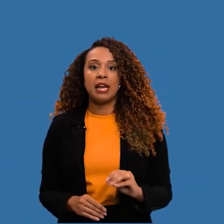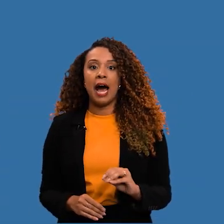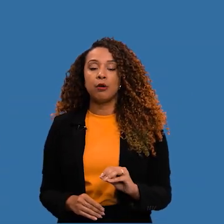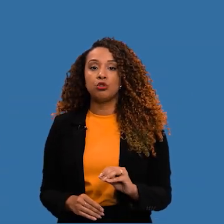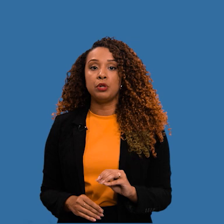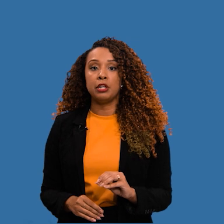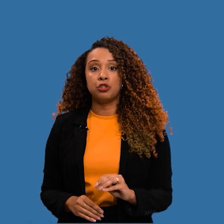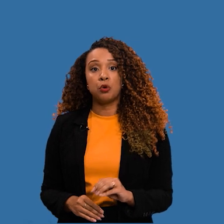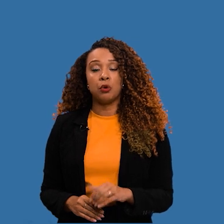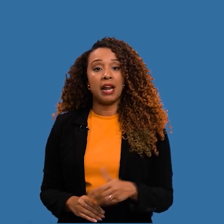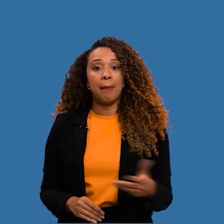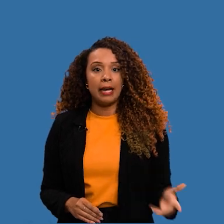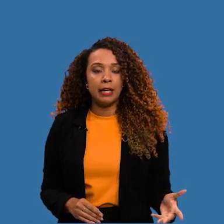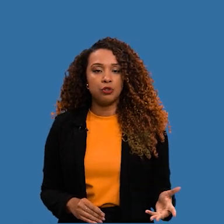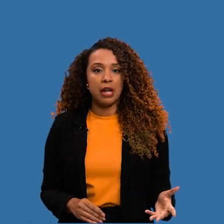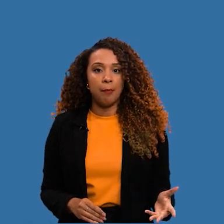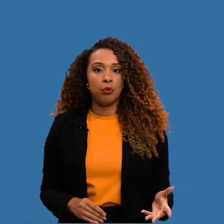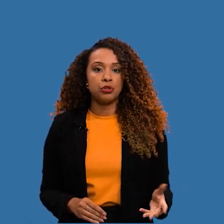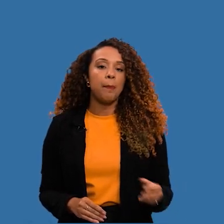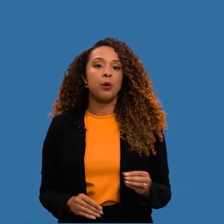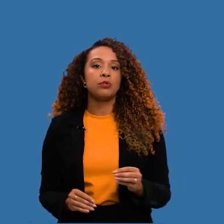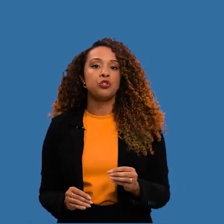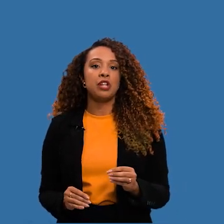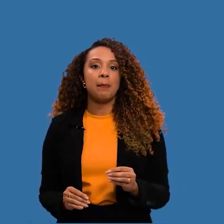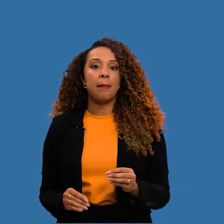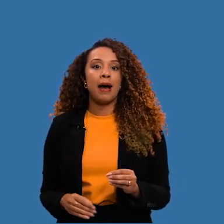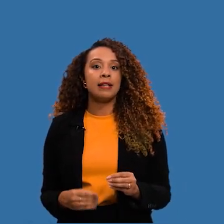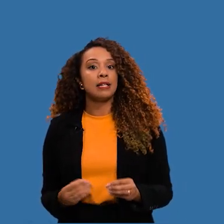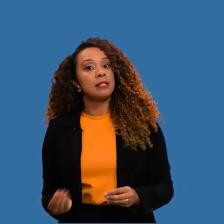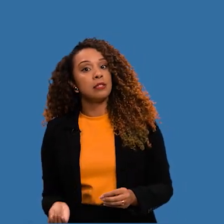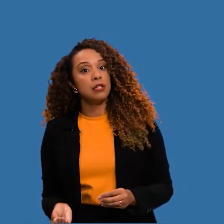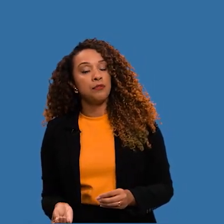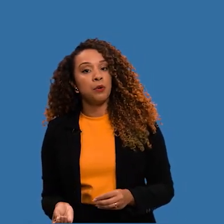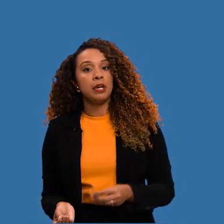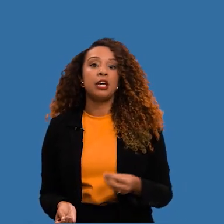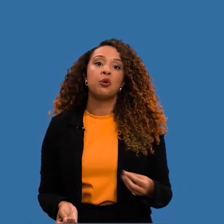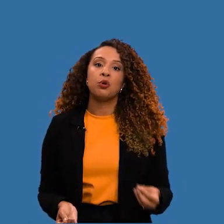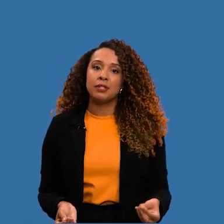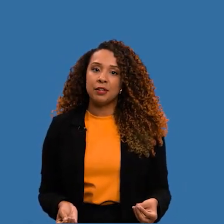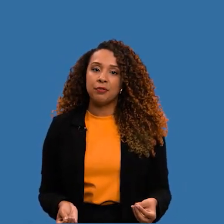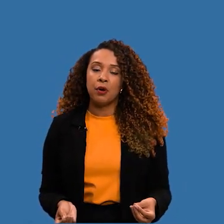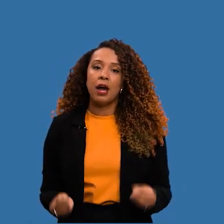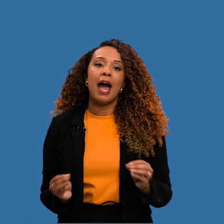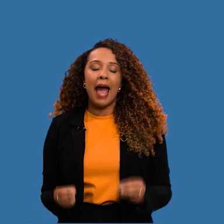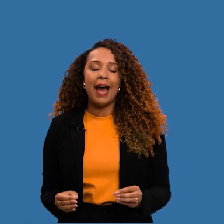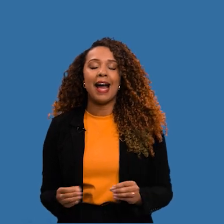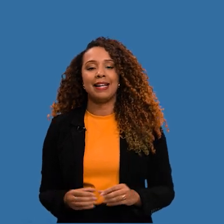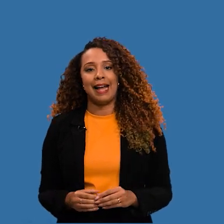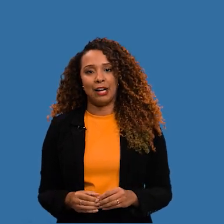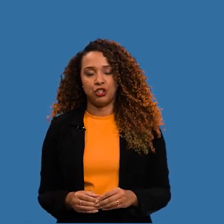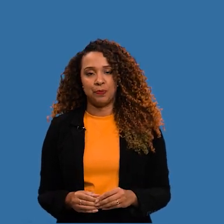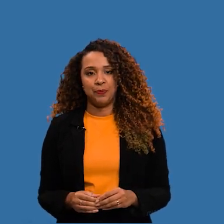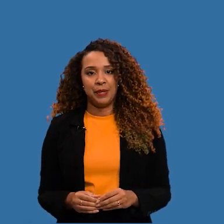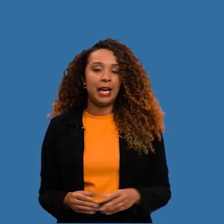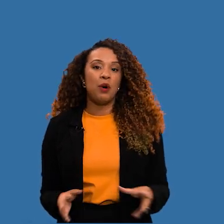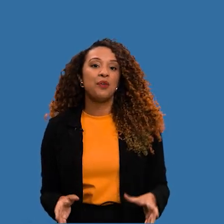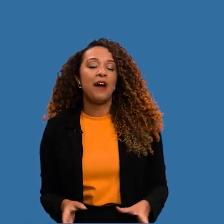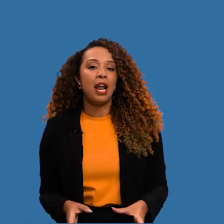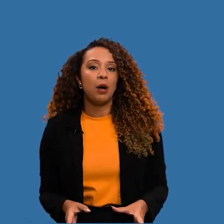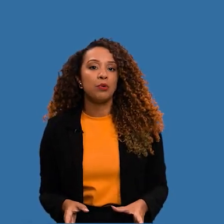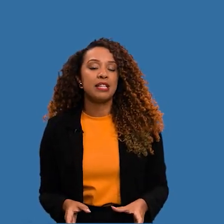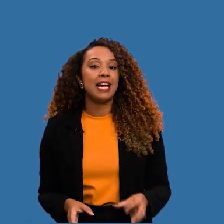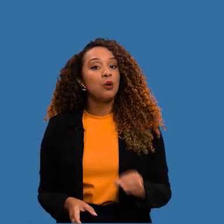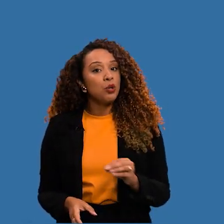No cenário jurídico trabalhista, a busca por um sistema mais acessível e inclusivo é a realidade. E